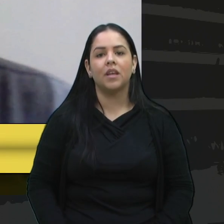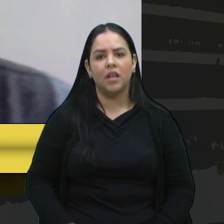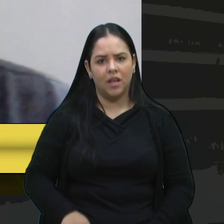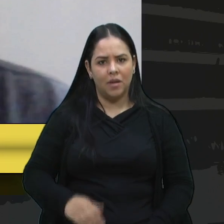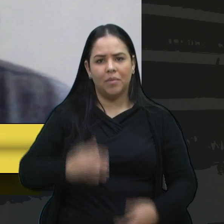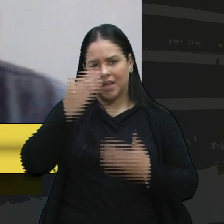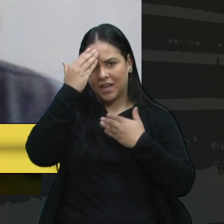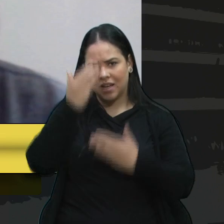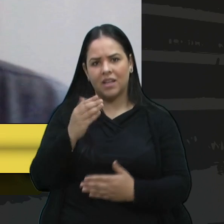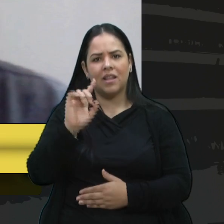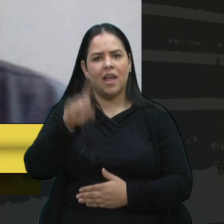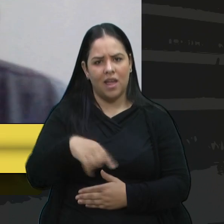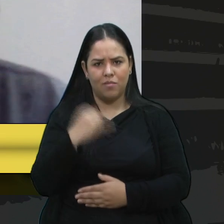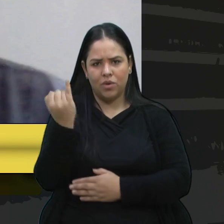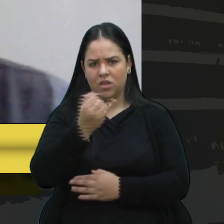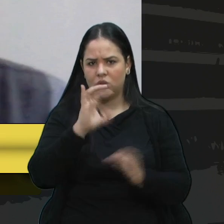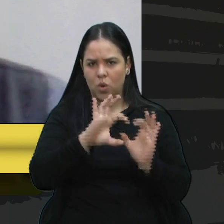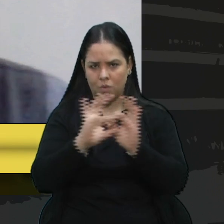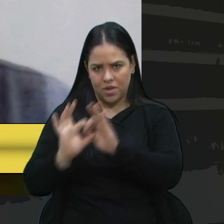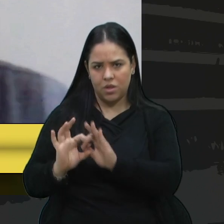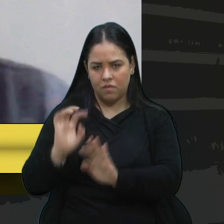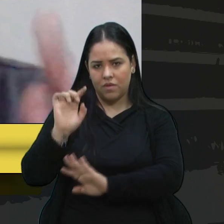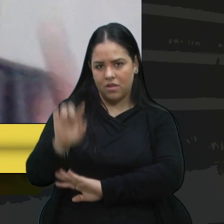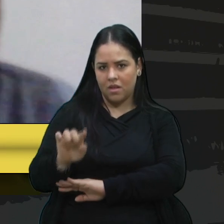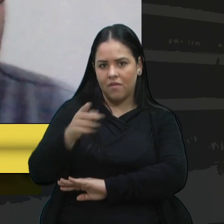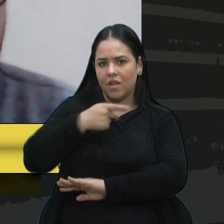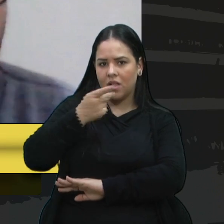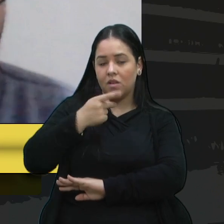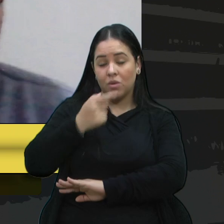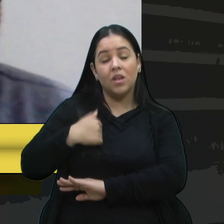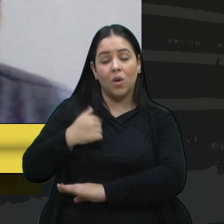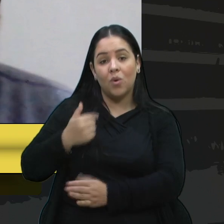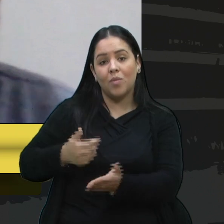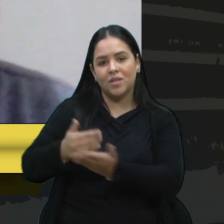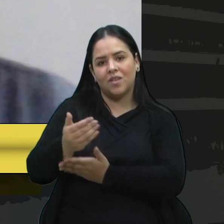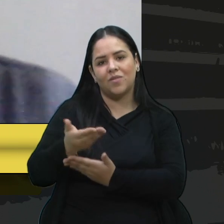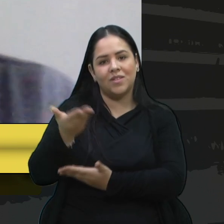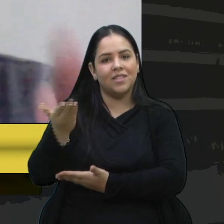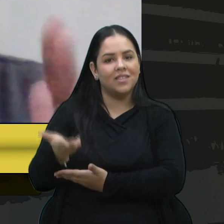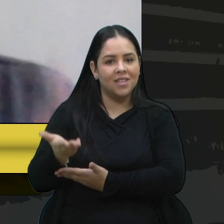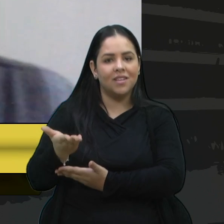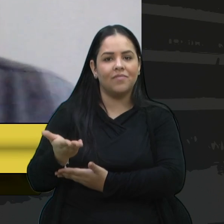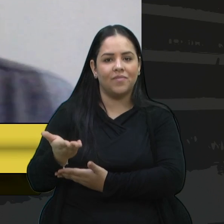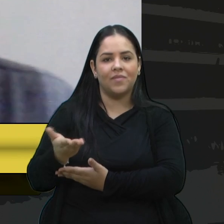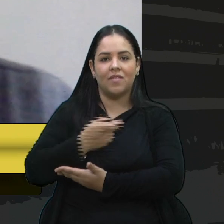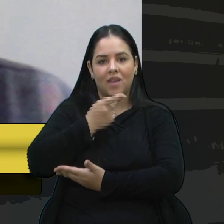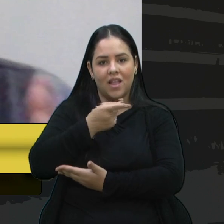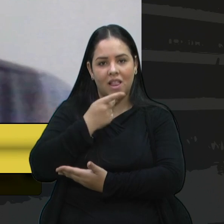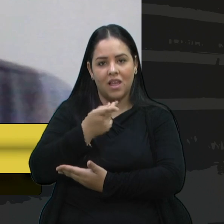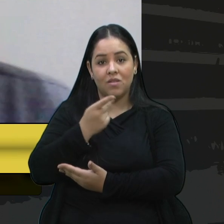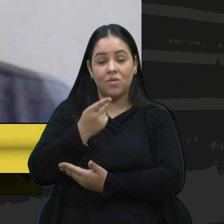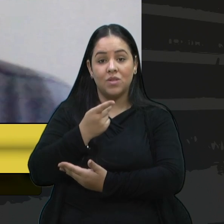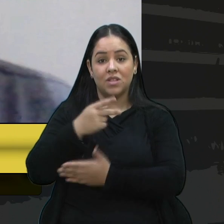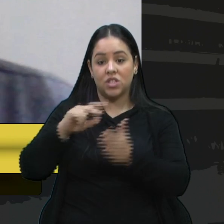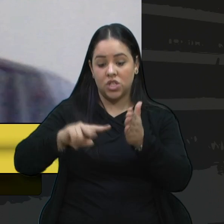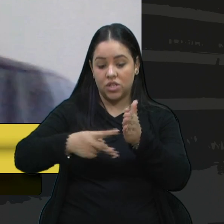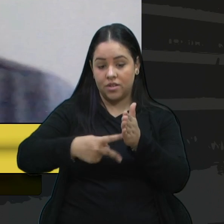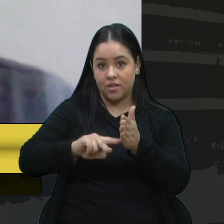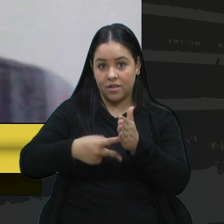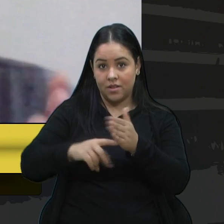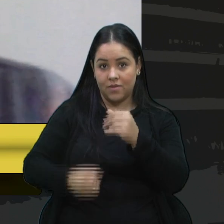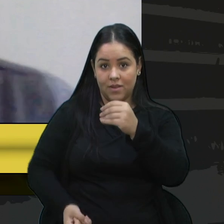a sua contextualização e quero começar exatamente daqui, ou seja, os sindicatos são criados